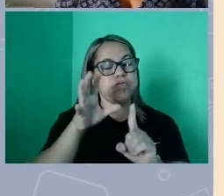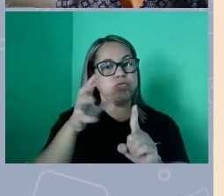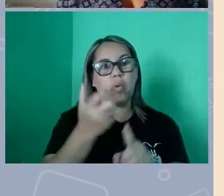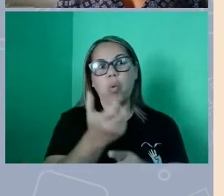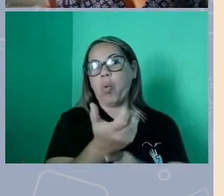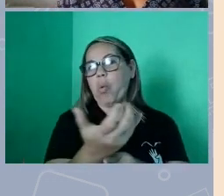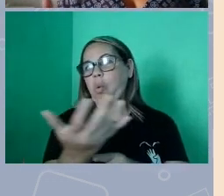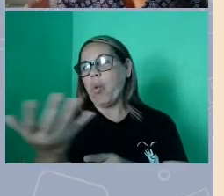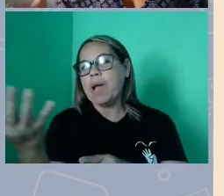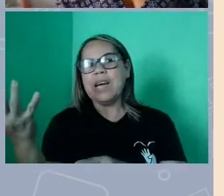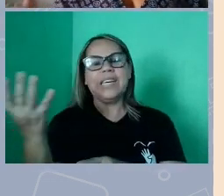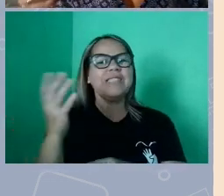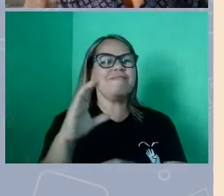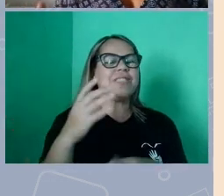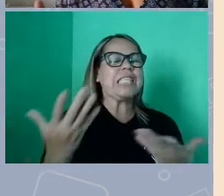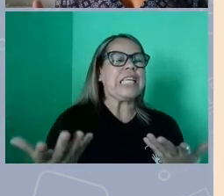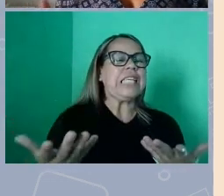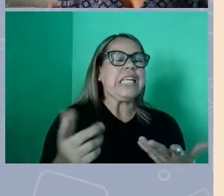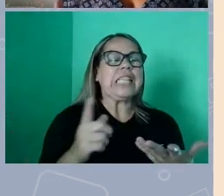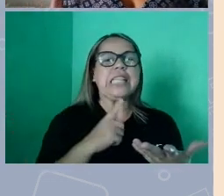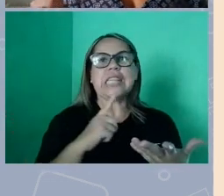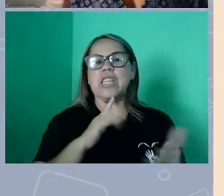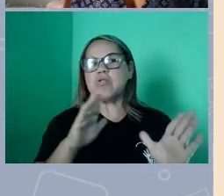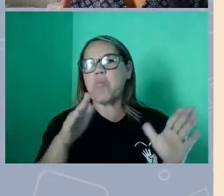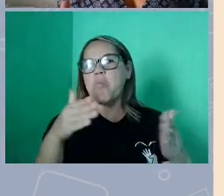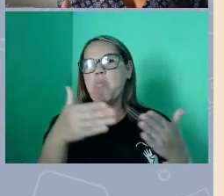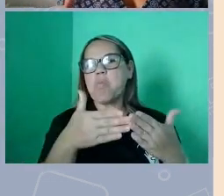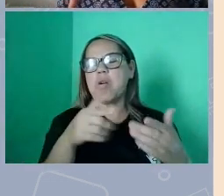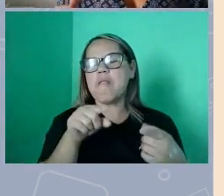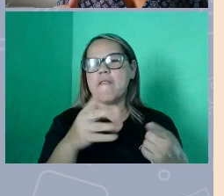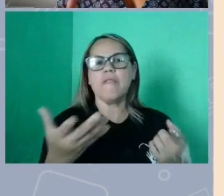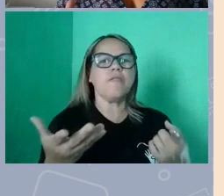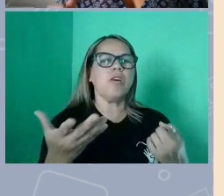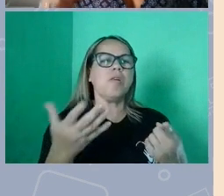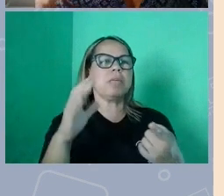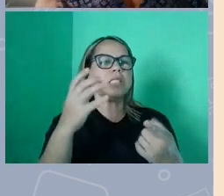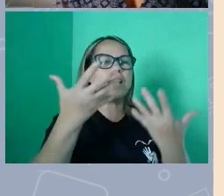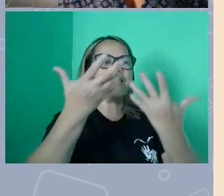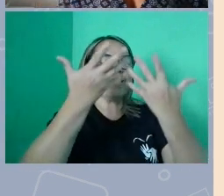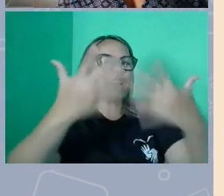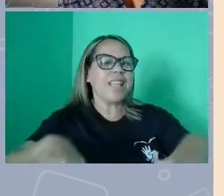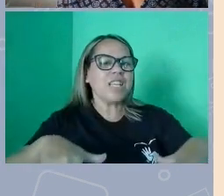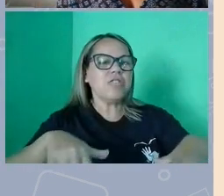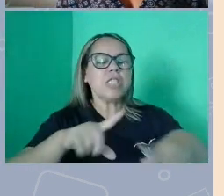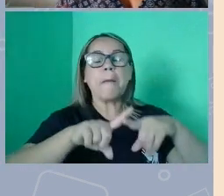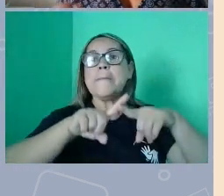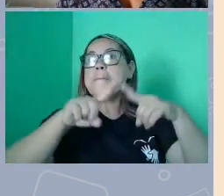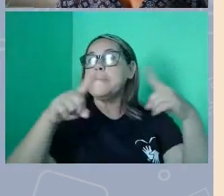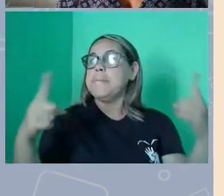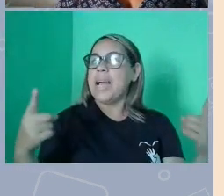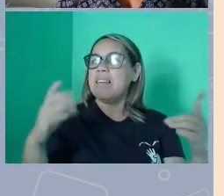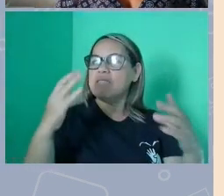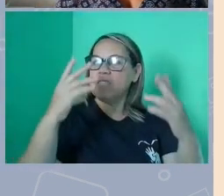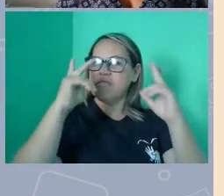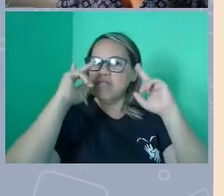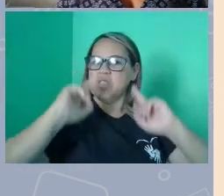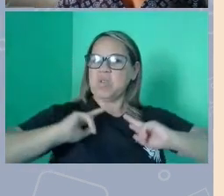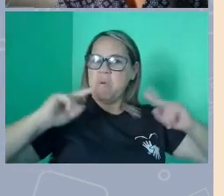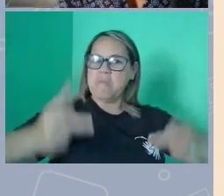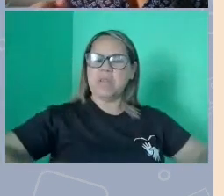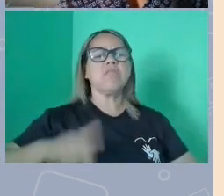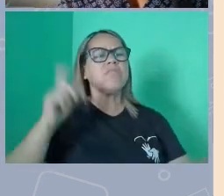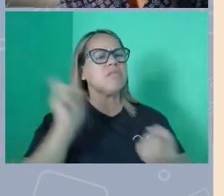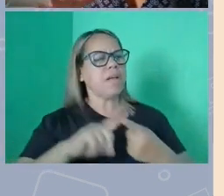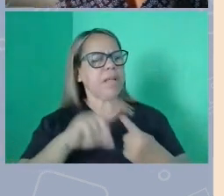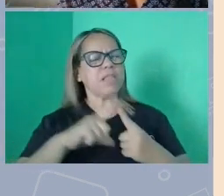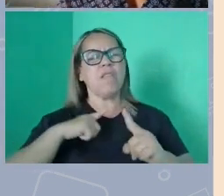ele traz como ponto de partida as ciências da natureza mas as ciências humanas também foram influenciadas